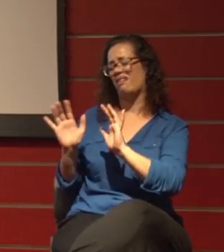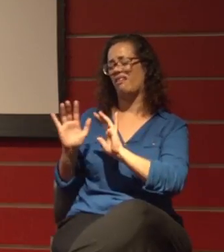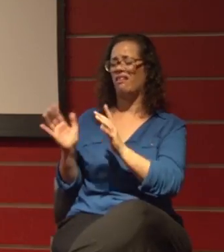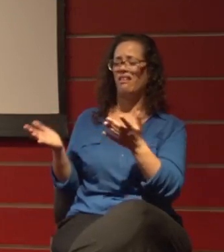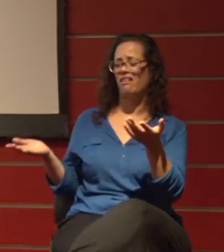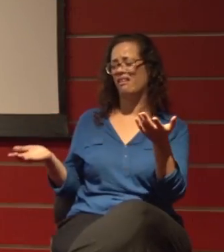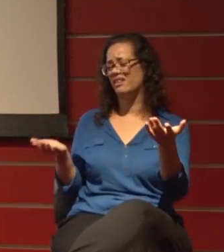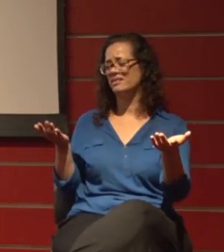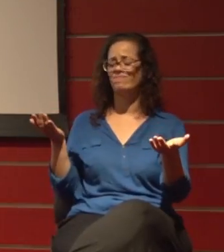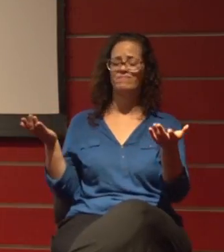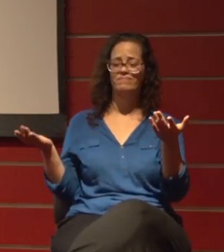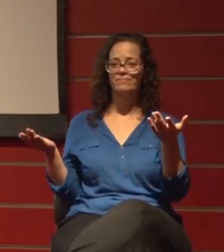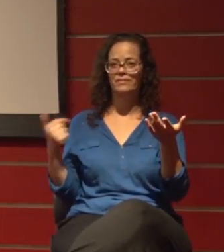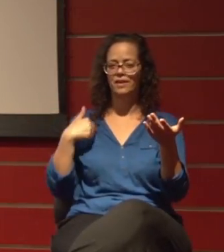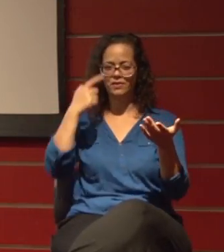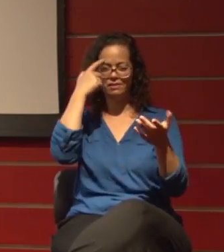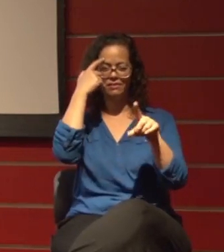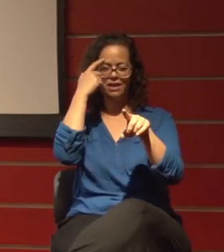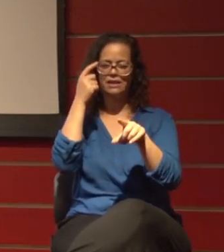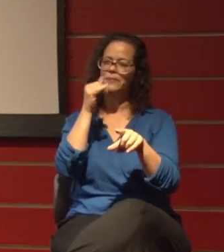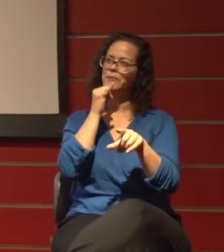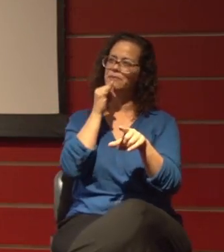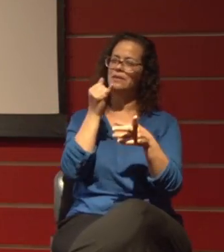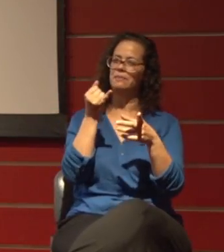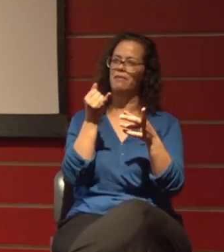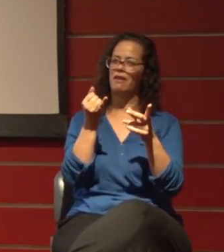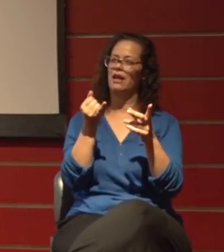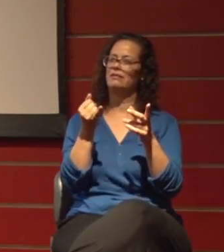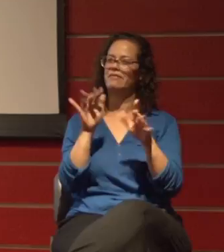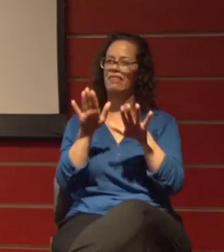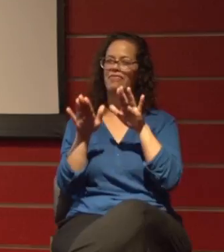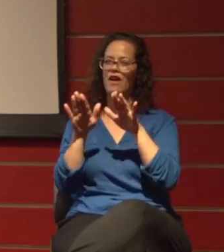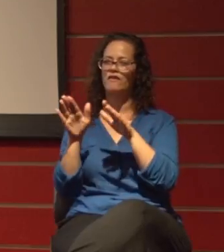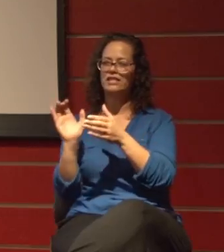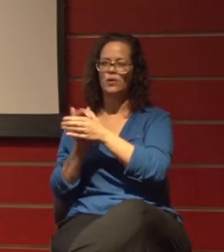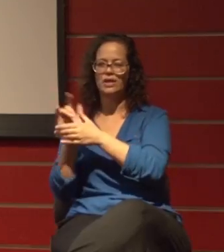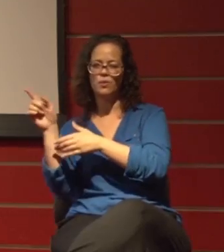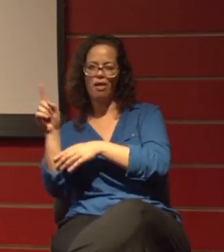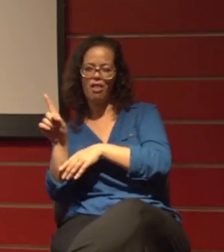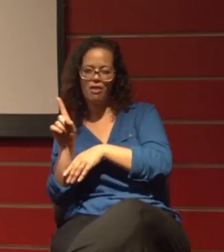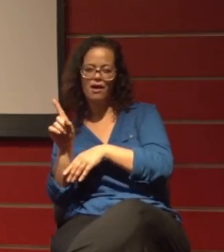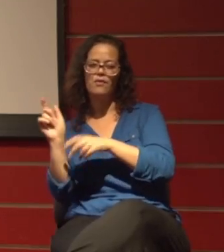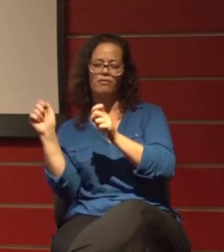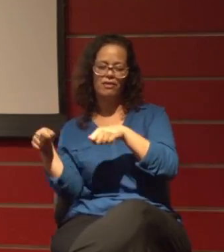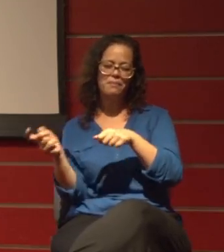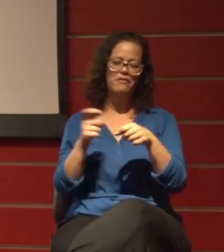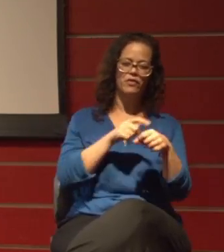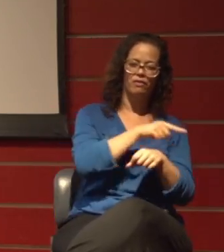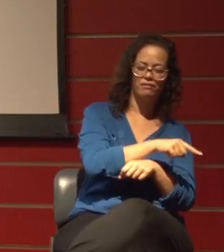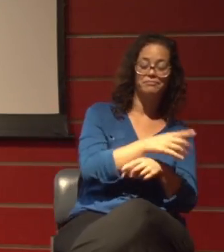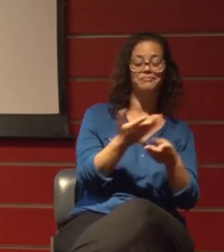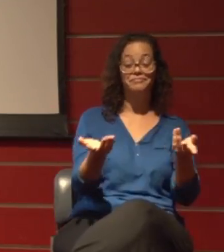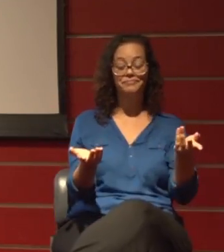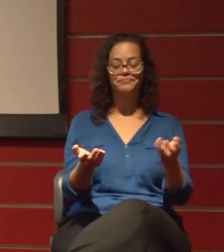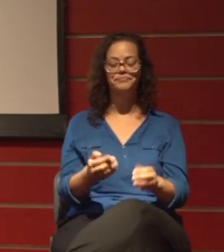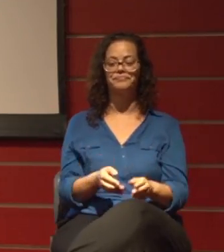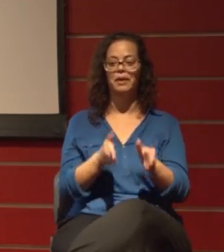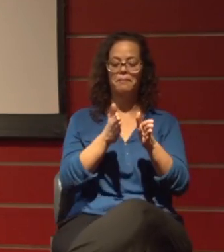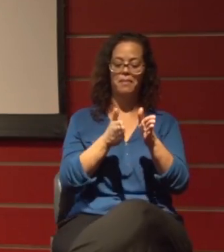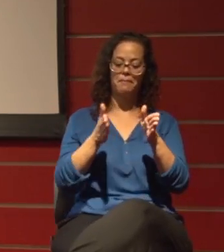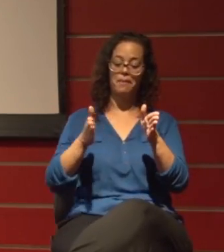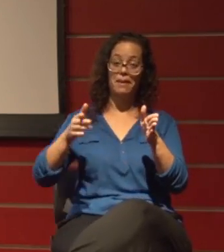esperança para que as situação possa ser revertida né Aí vem sete o pior